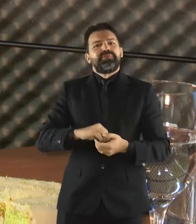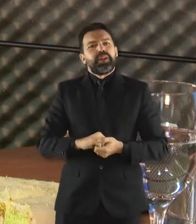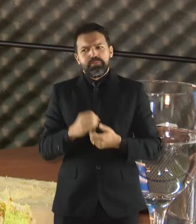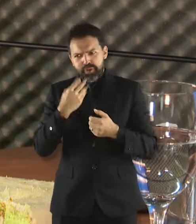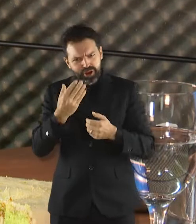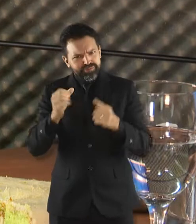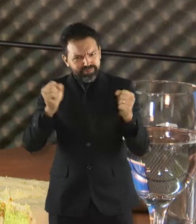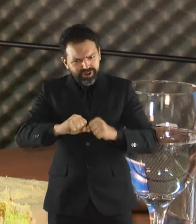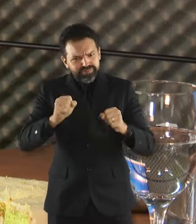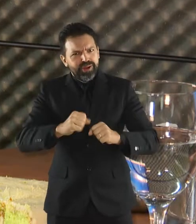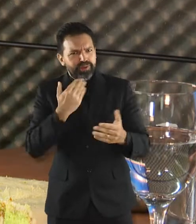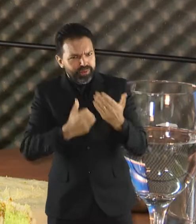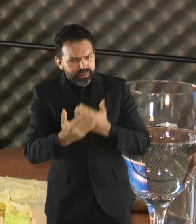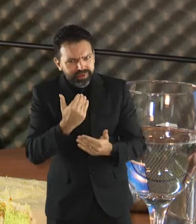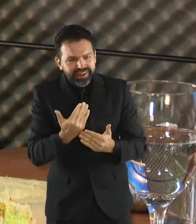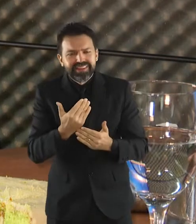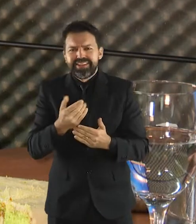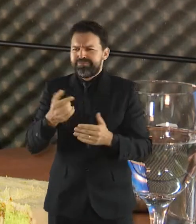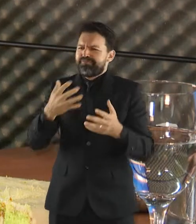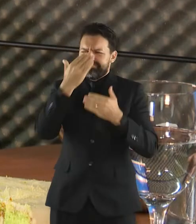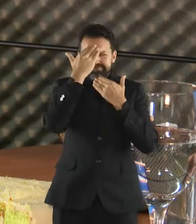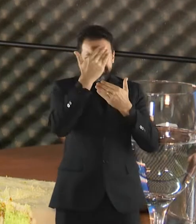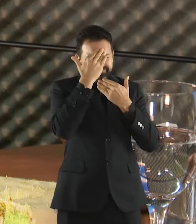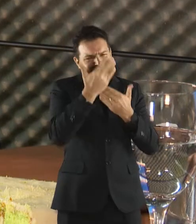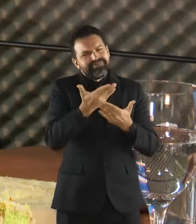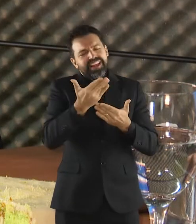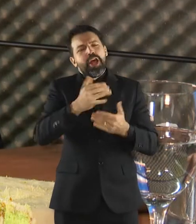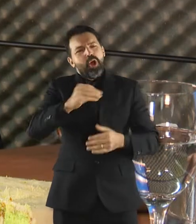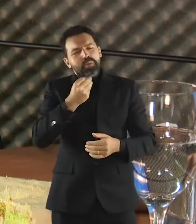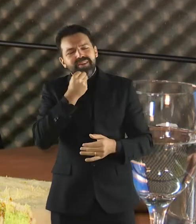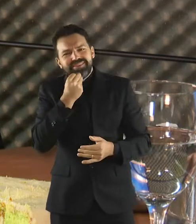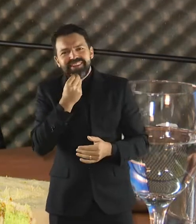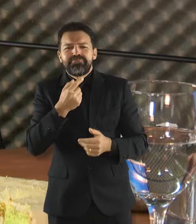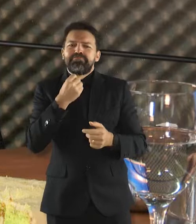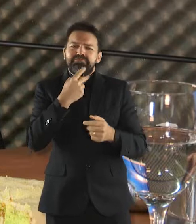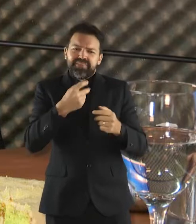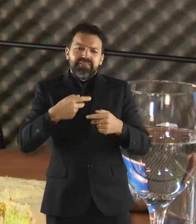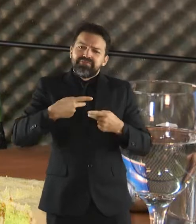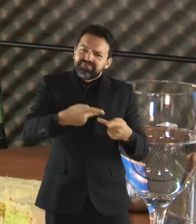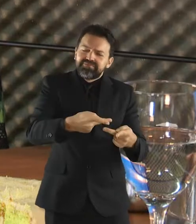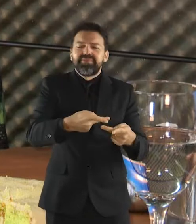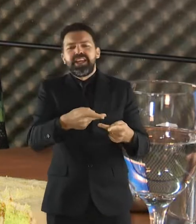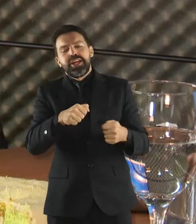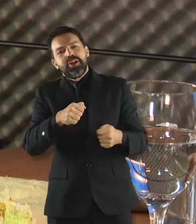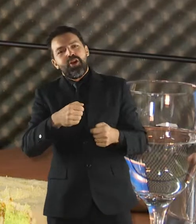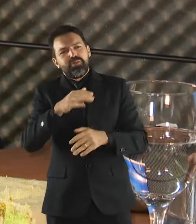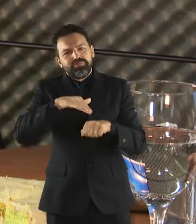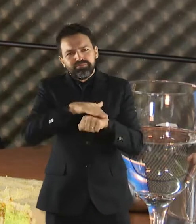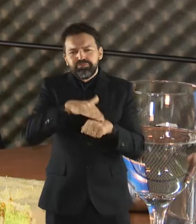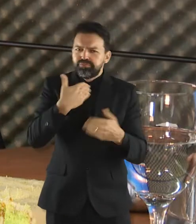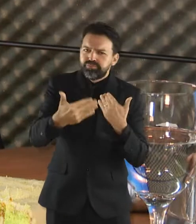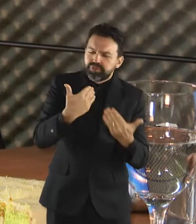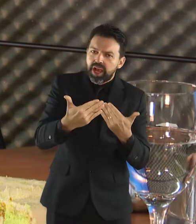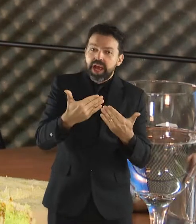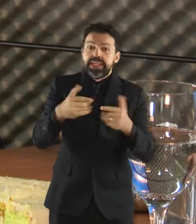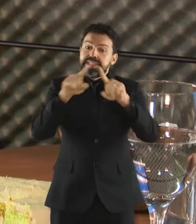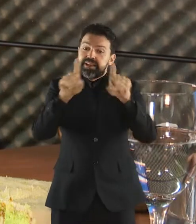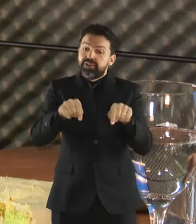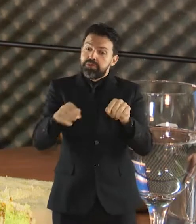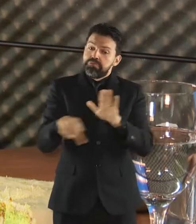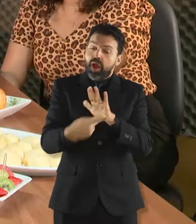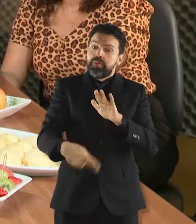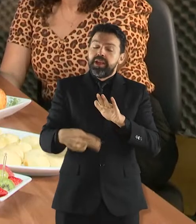convite, obrigada pela lembrança e a oportunidade, né, de estar vindo aqui conversar com você, com os servidores do Poder Judiciário,